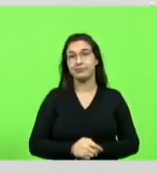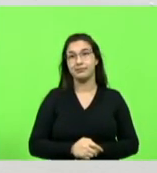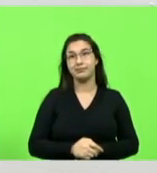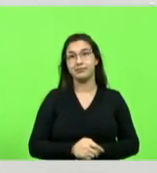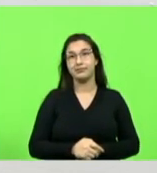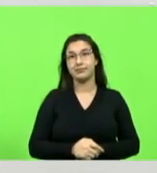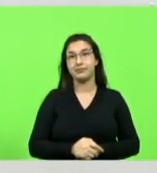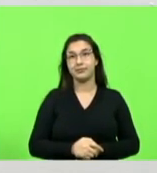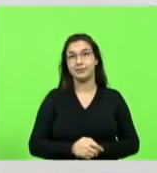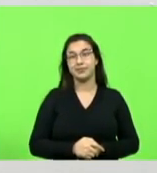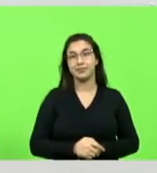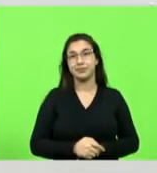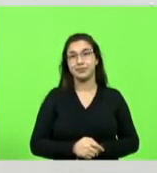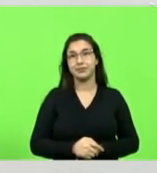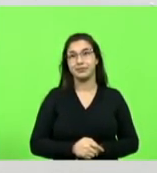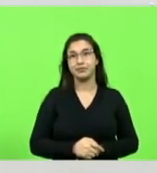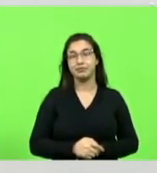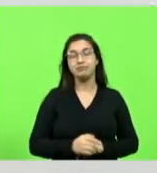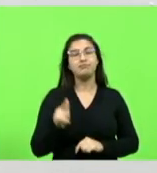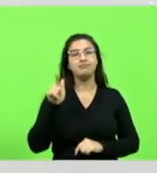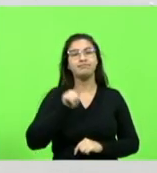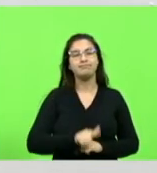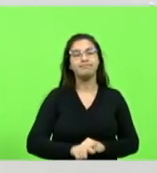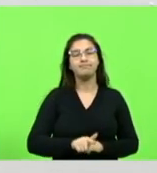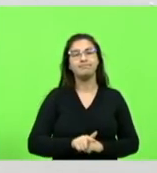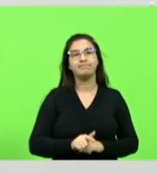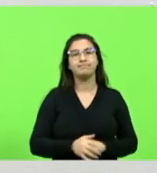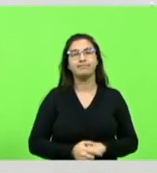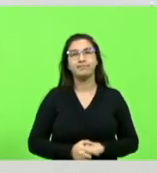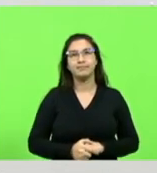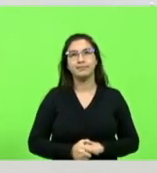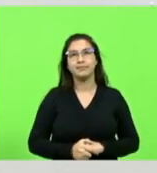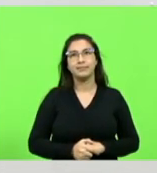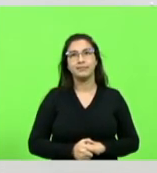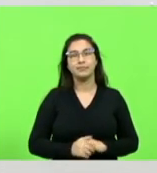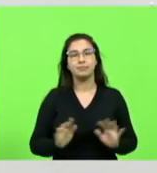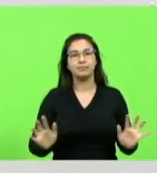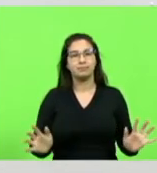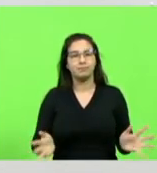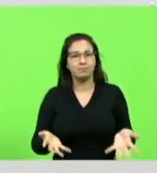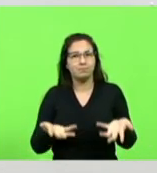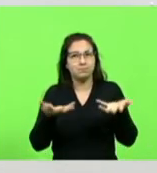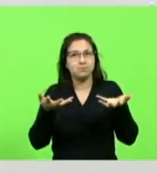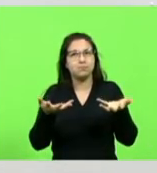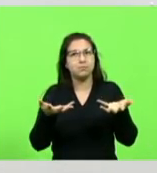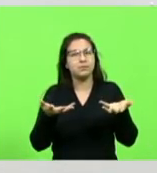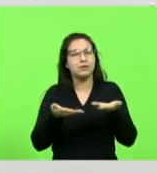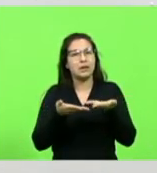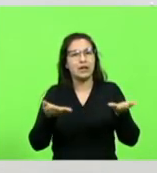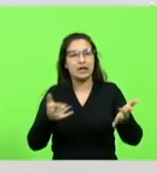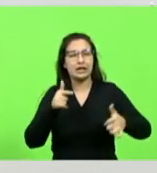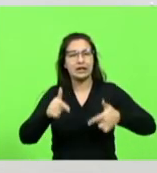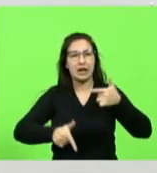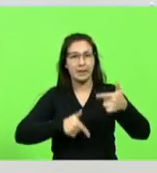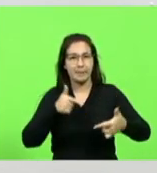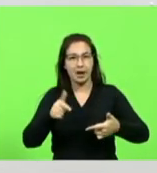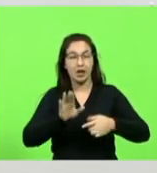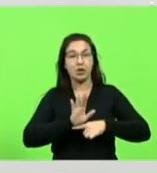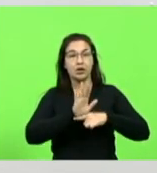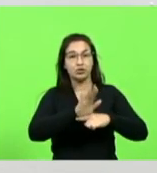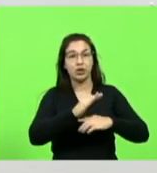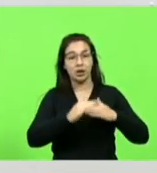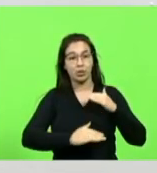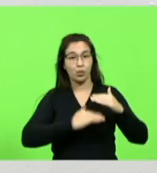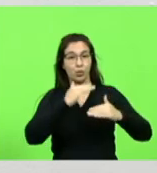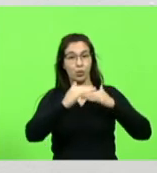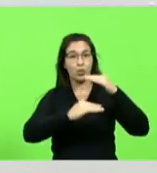E como, de forma de fomentar essa atividade e contribuir para o desenvolvimento